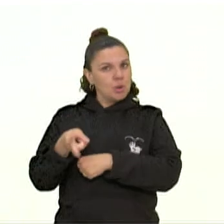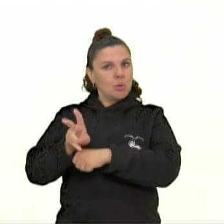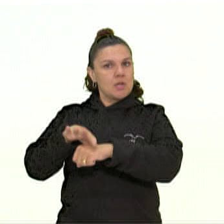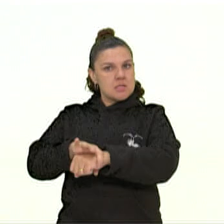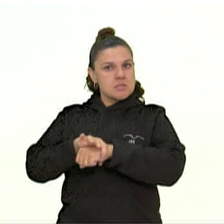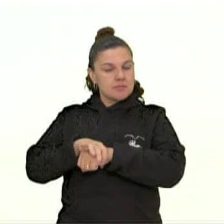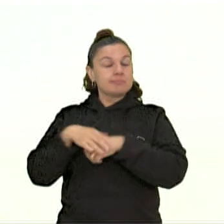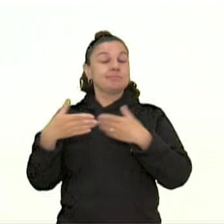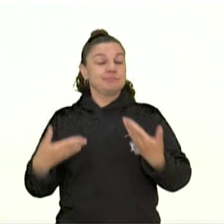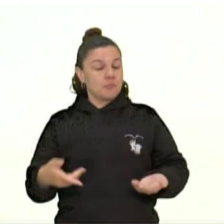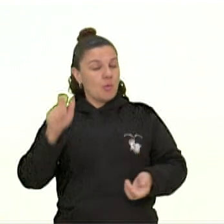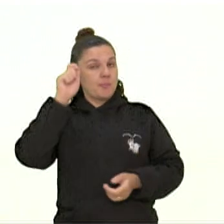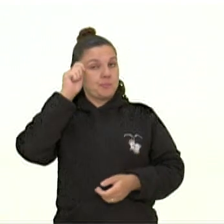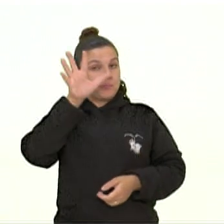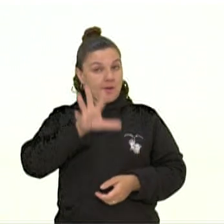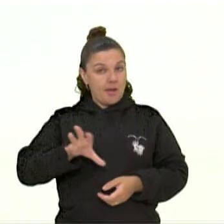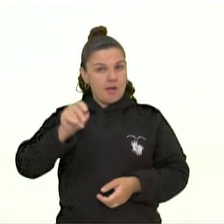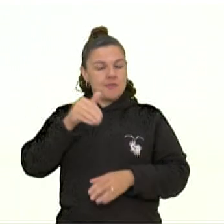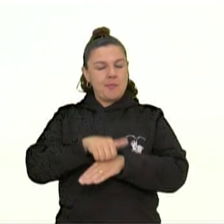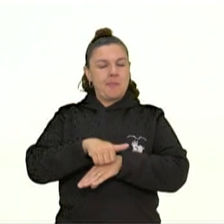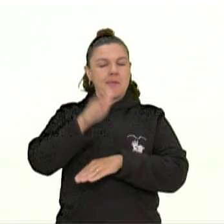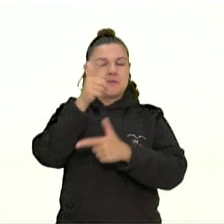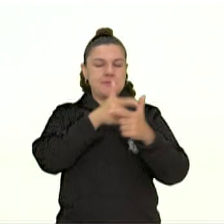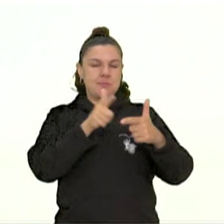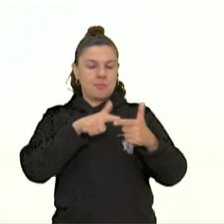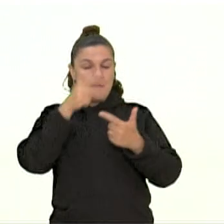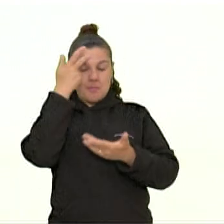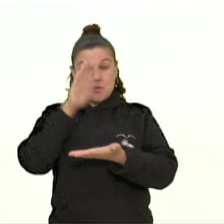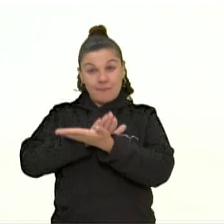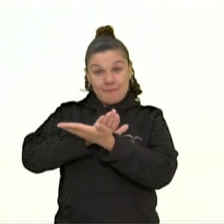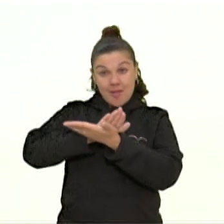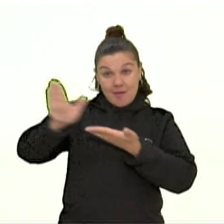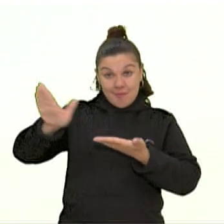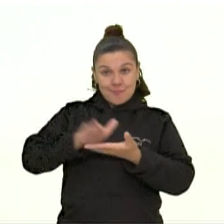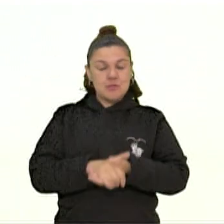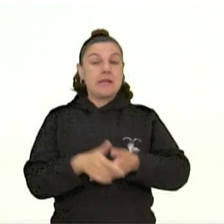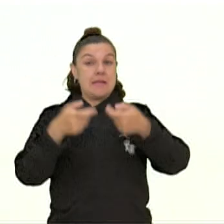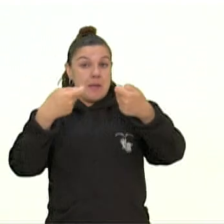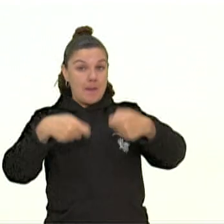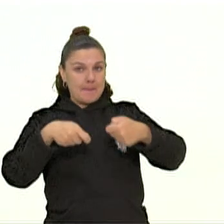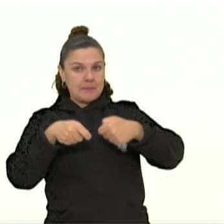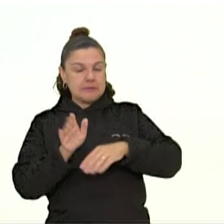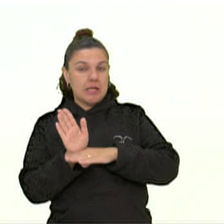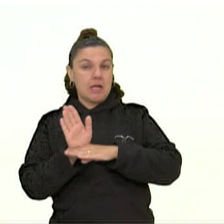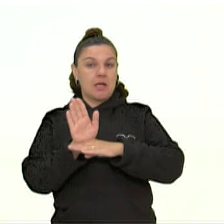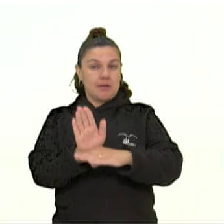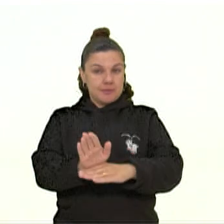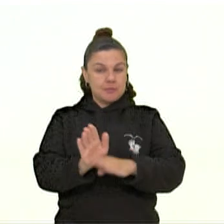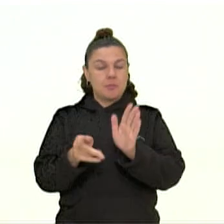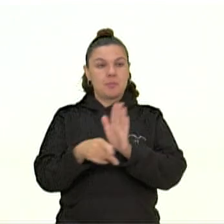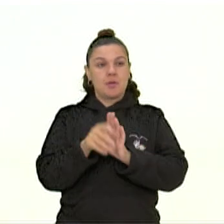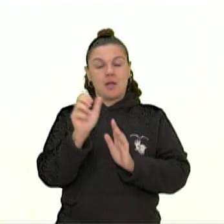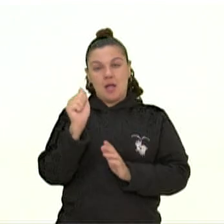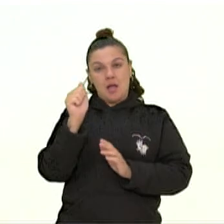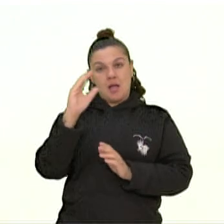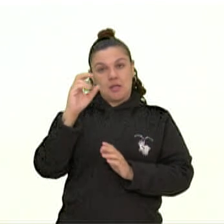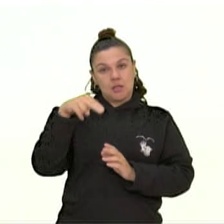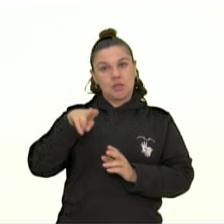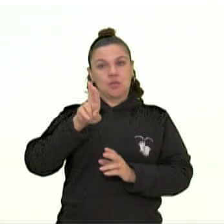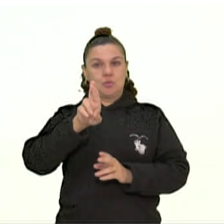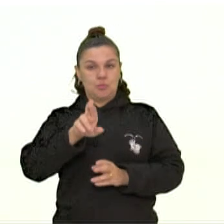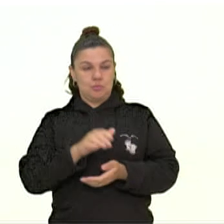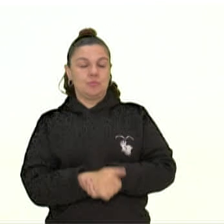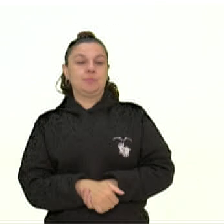africano é o continente que apresenta o maior número de refugiados que necessitam dessa assistência da Agência da ONU para